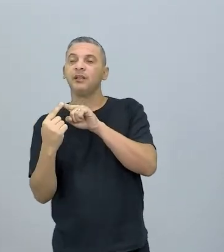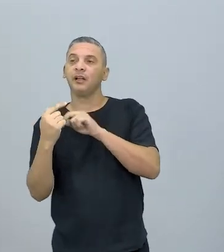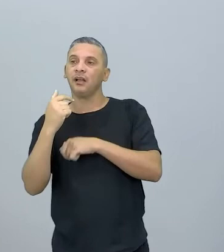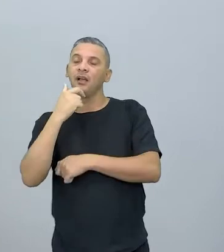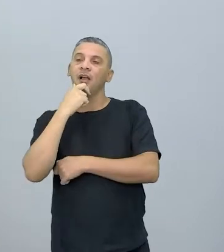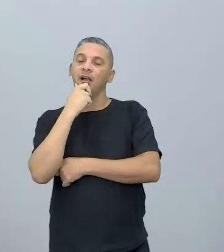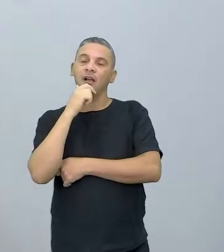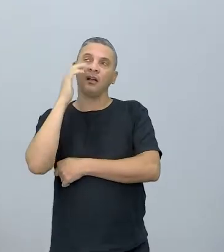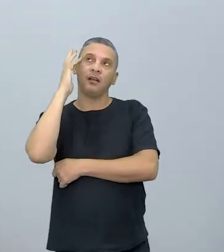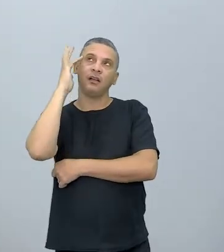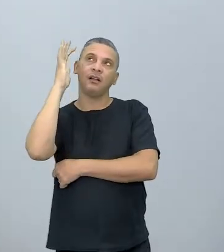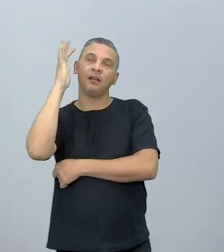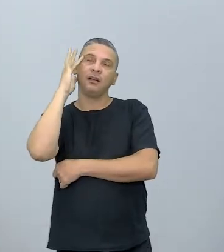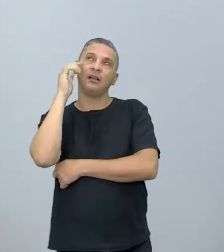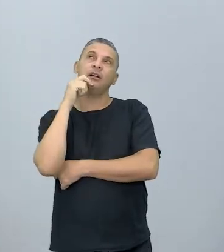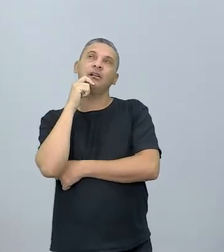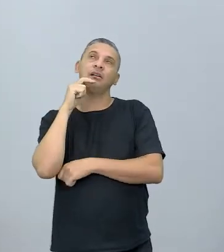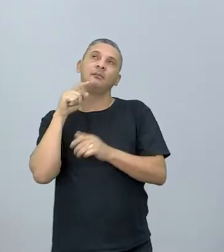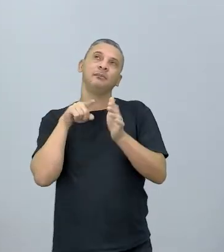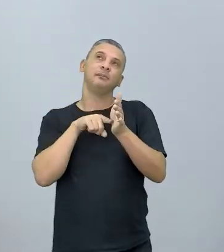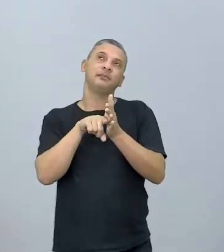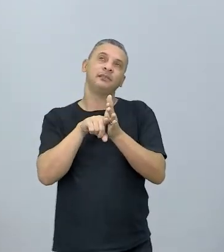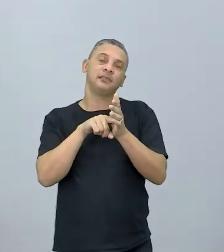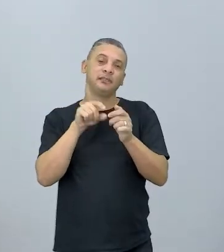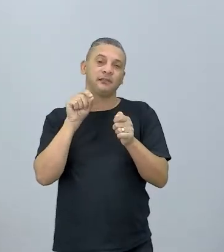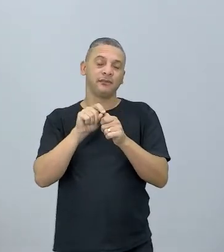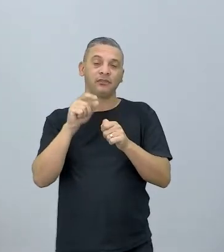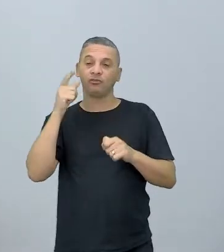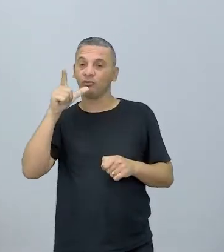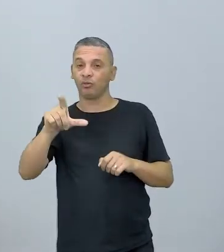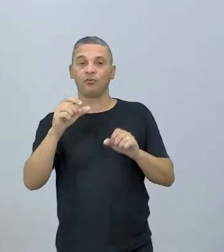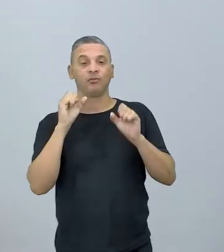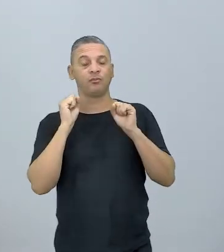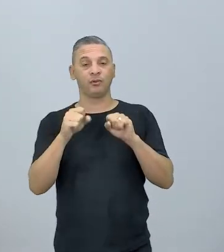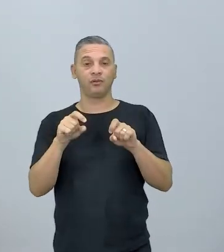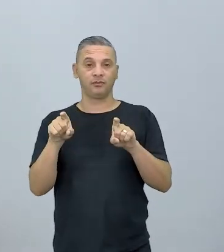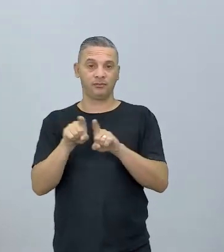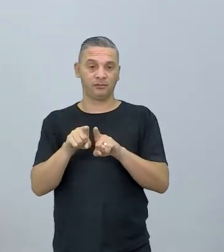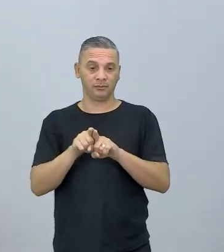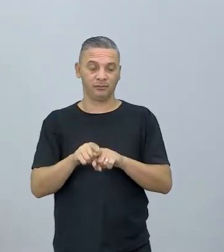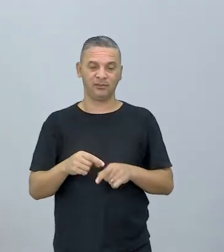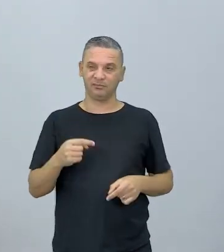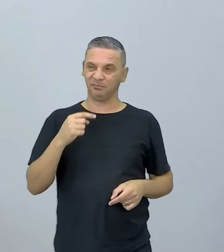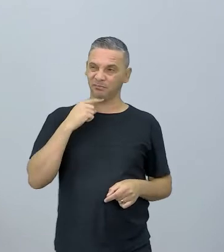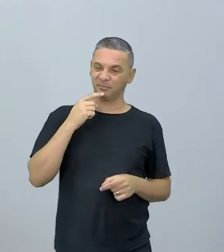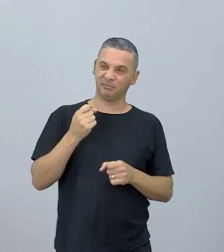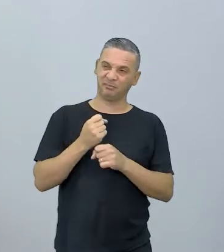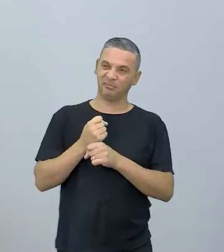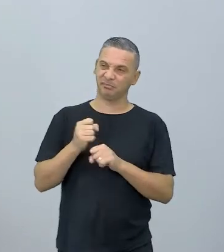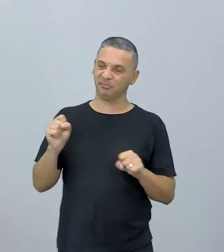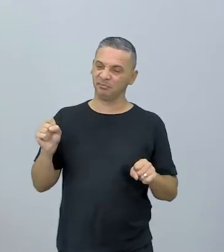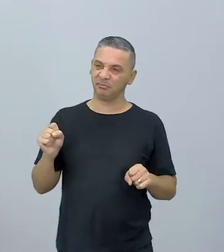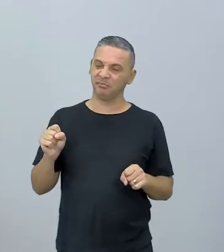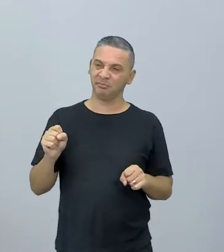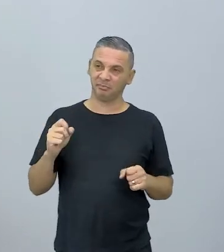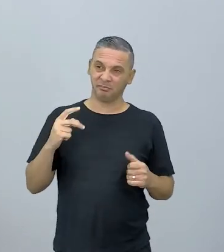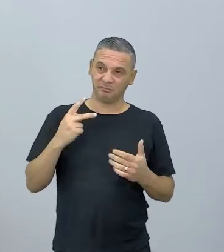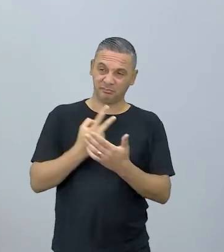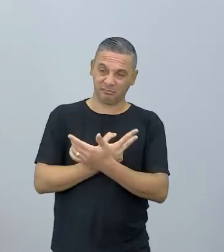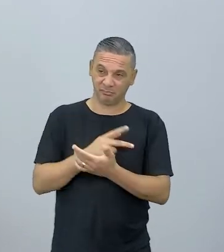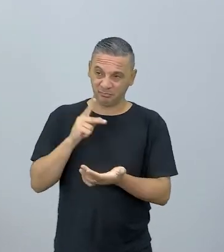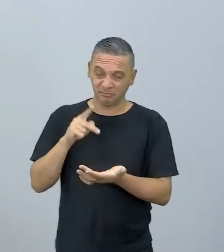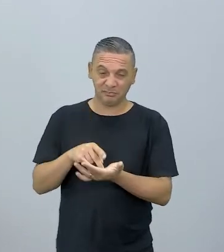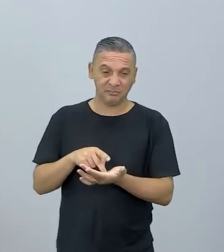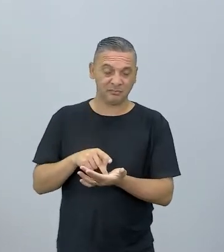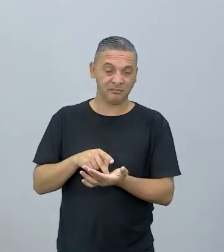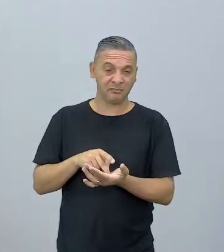pessoa pode refazer essa pesquisa, né? Ela pode seguir os mesmos passos e falar, eu duvido que isso aconteceu mesmo. Então